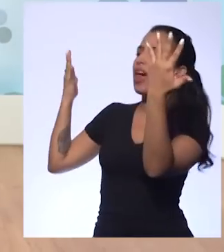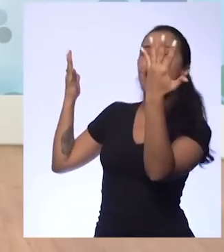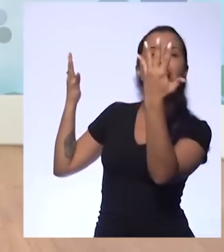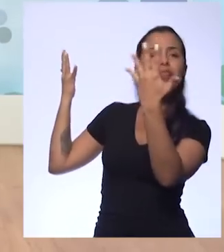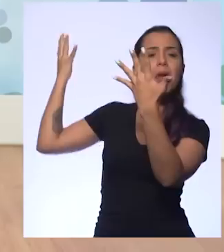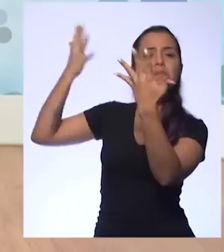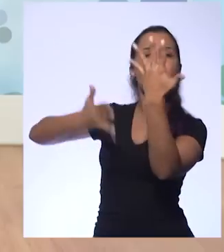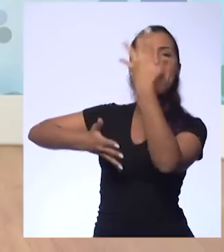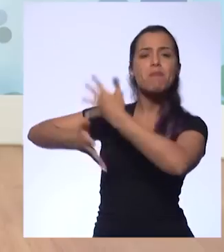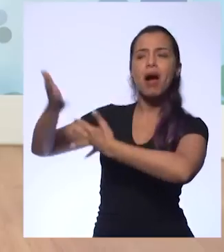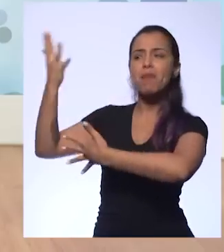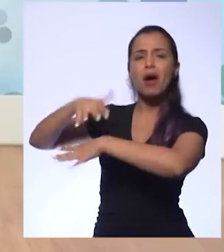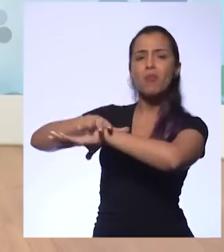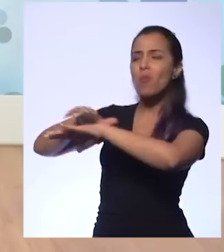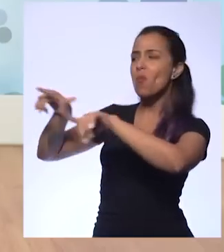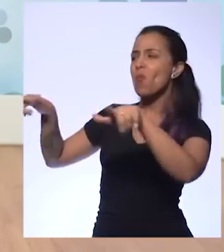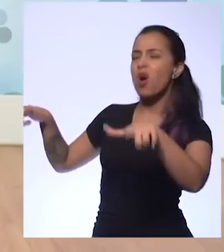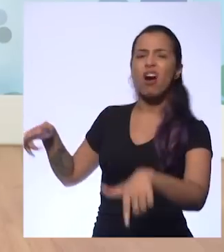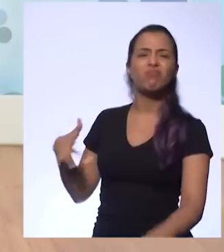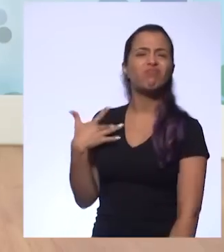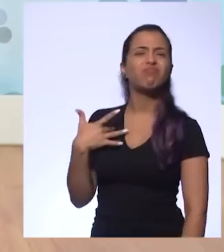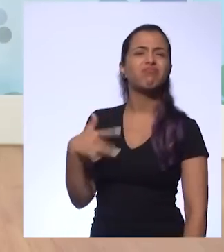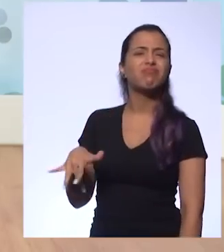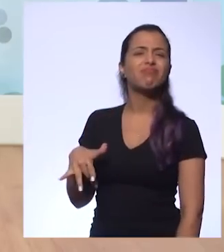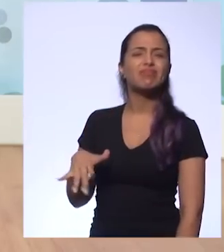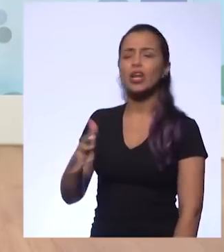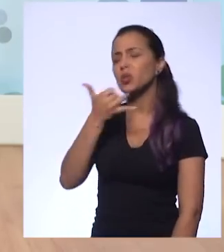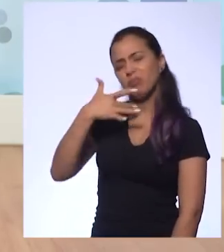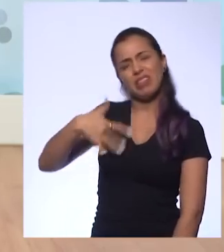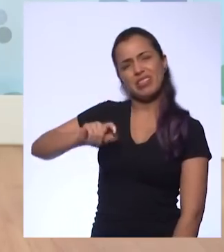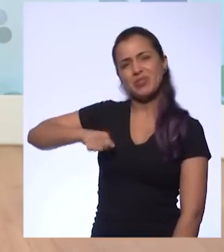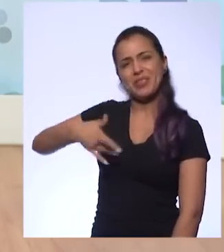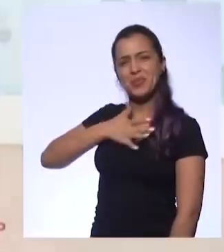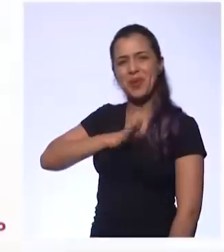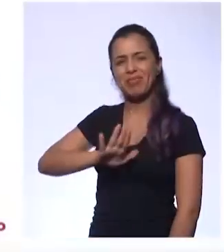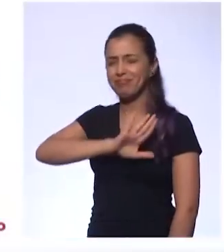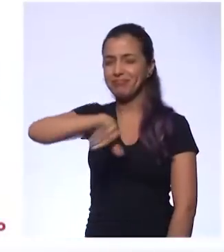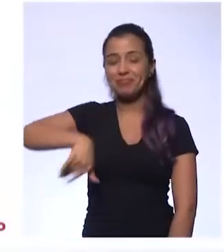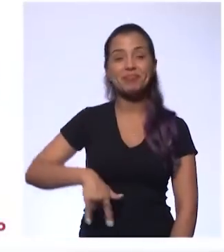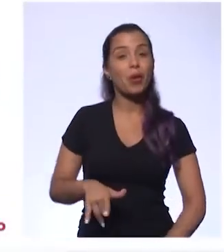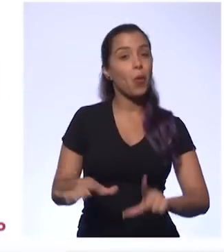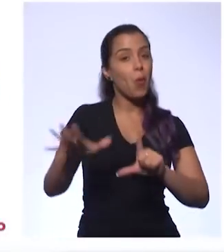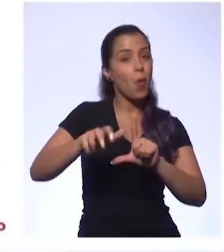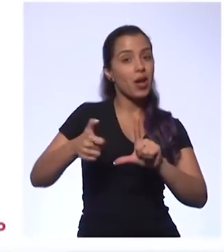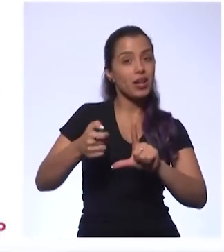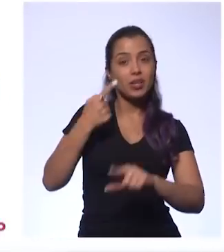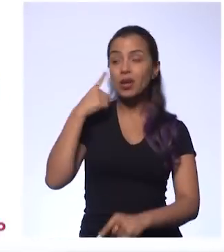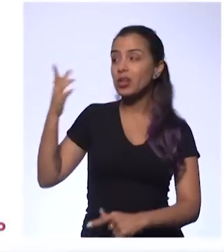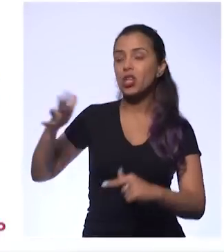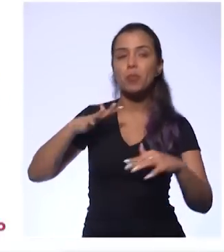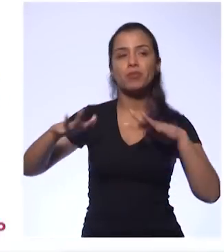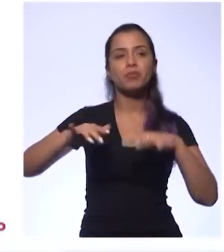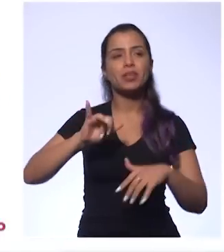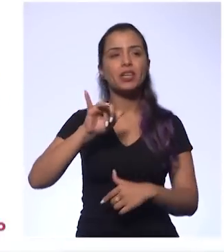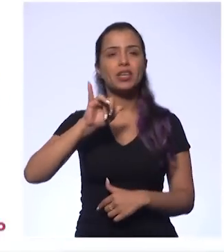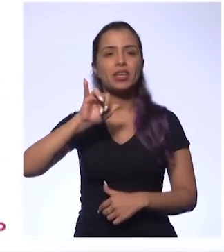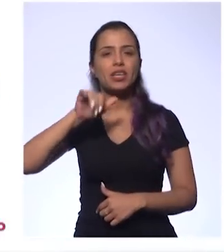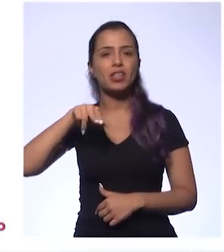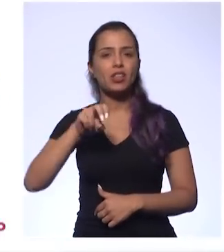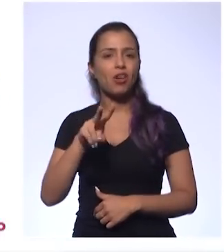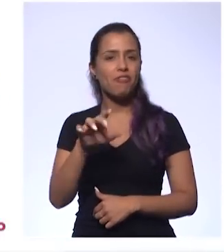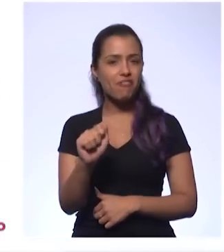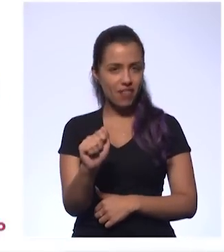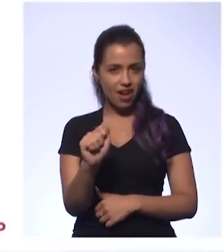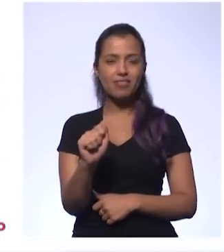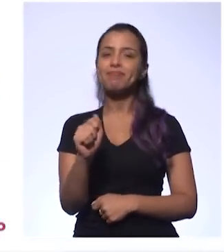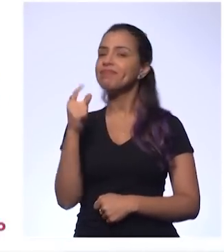tadinhos. Tadinhos não gosto desse termo, mas tudo bem. Bora lá na tela, tem um QR Code. Falando do Movimento Inova, porque é papo para outra aula, né,